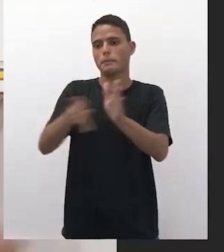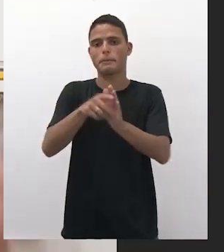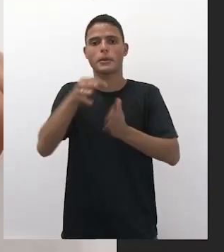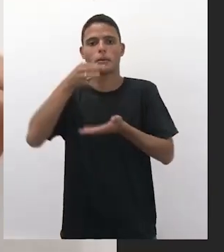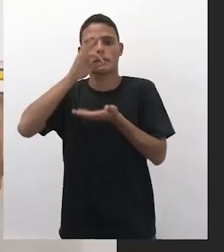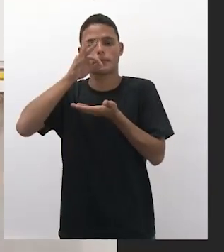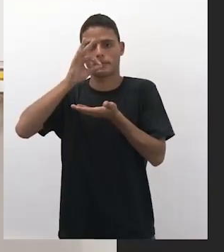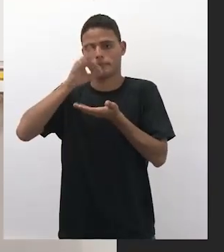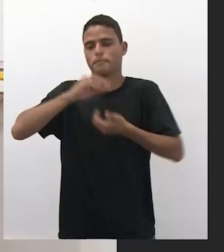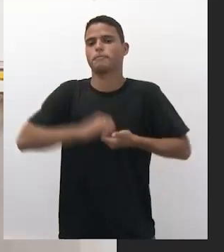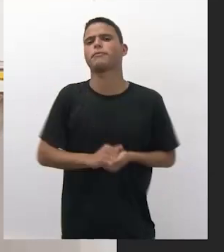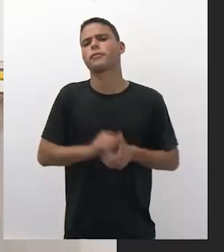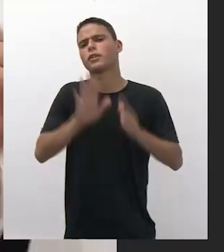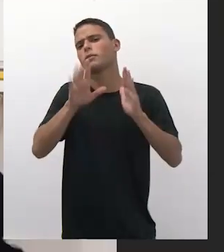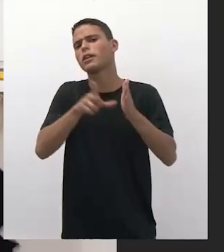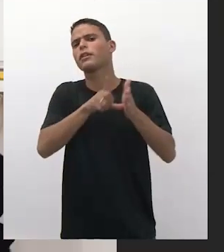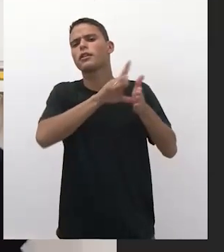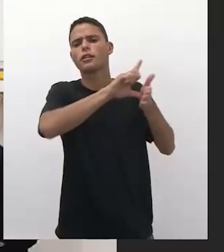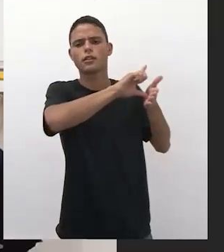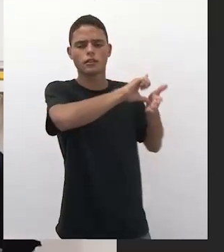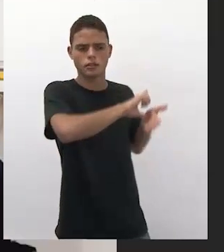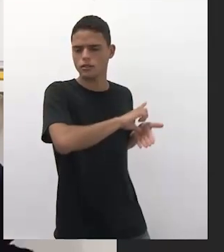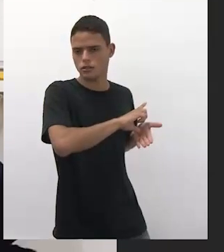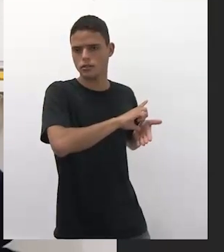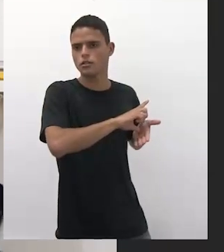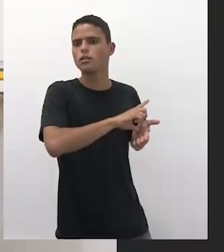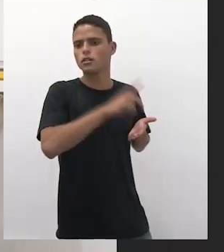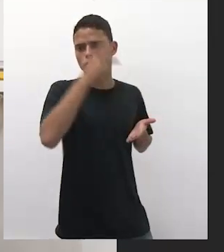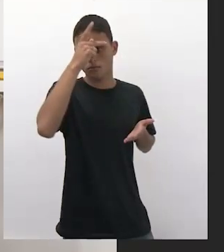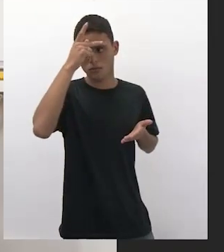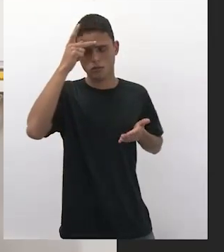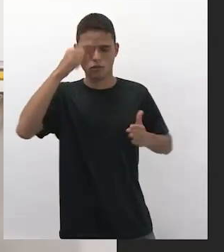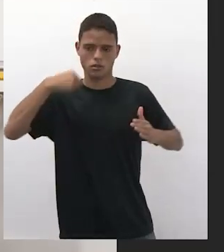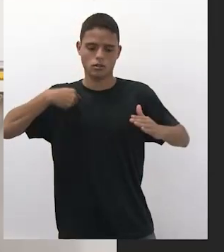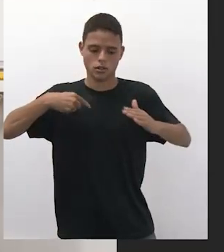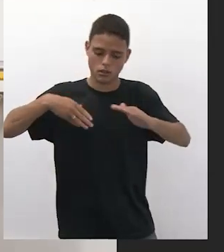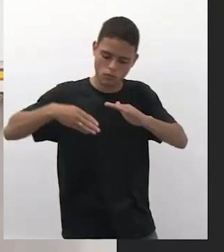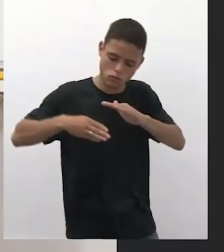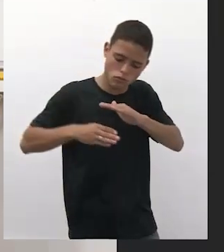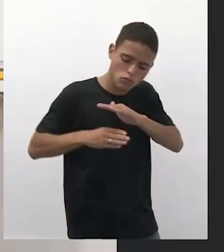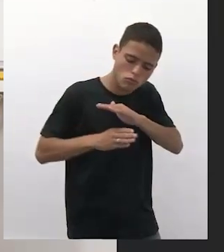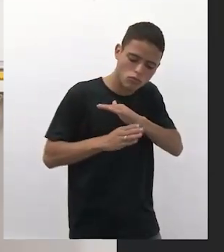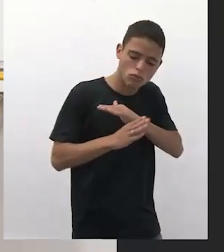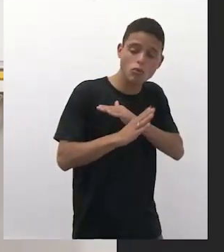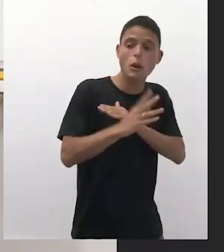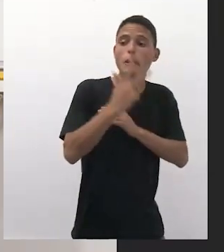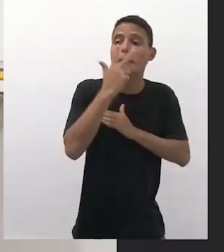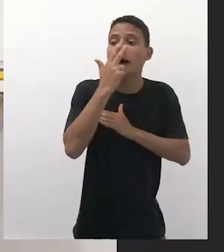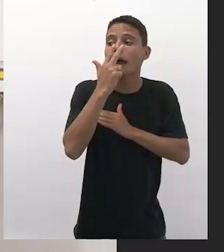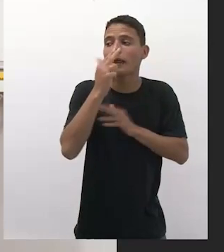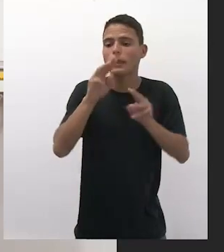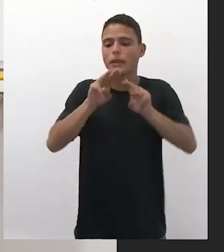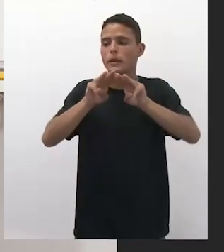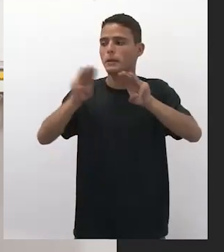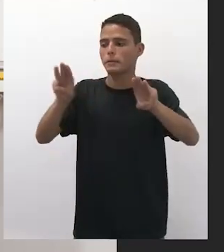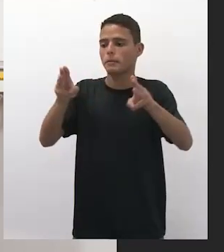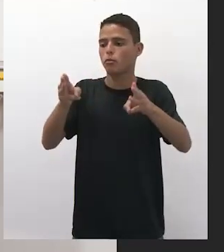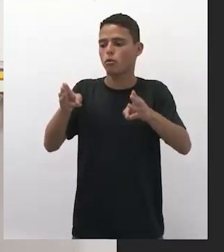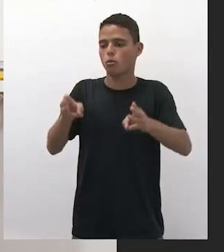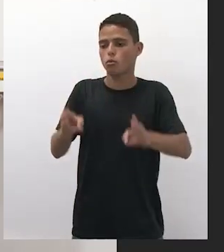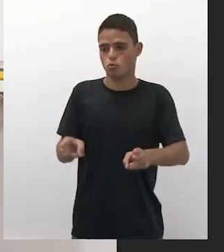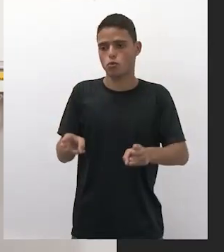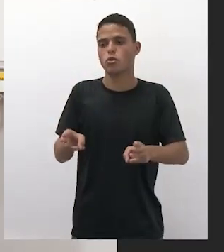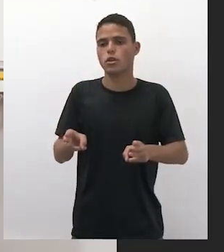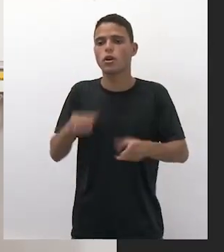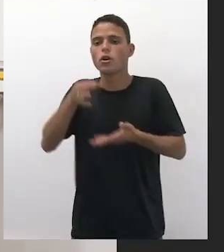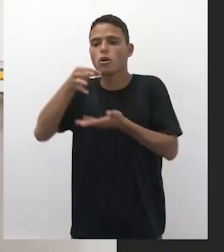vai passar num túnel, assim, parecendo um museu do café. E eles entraram